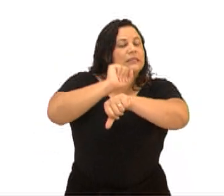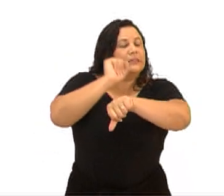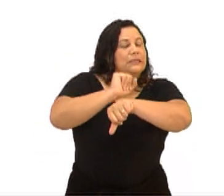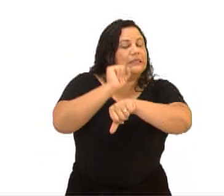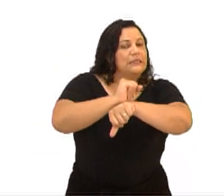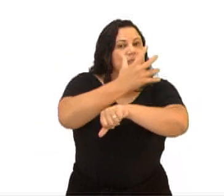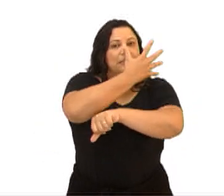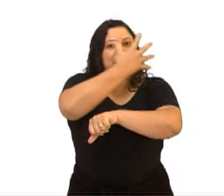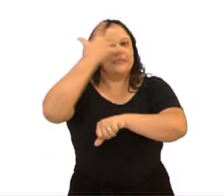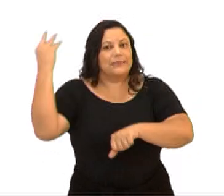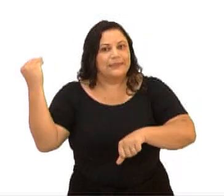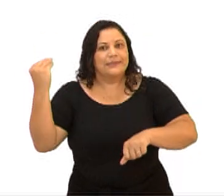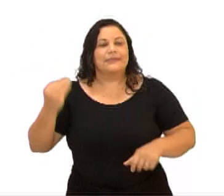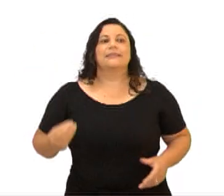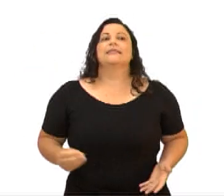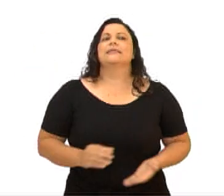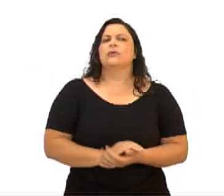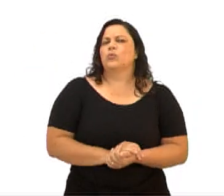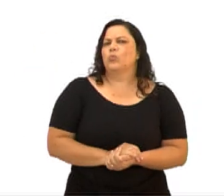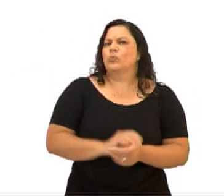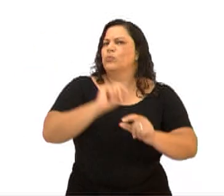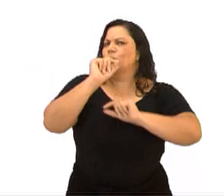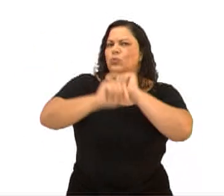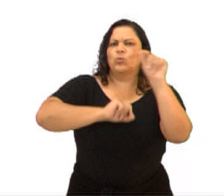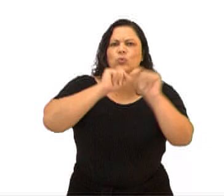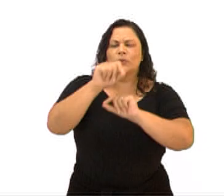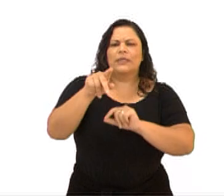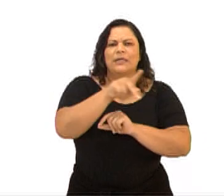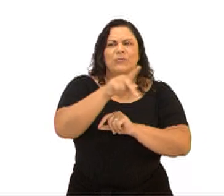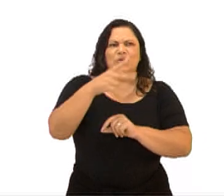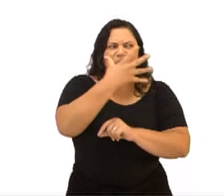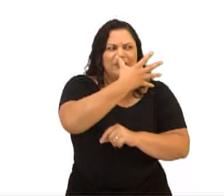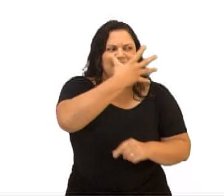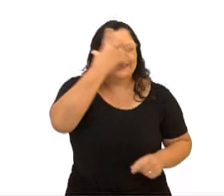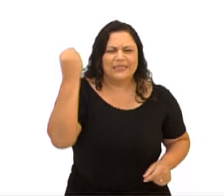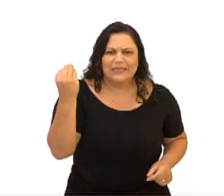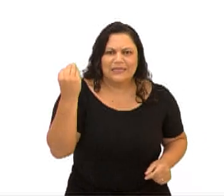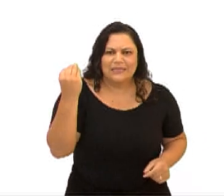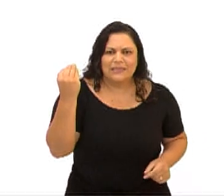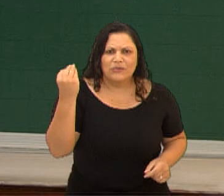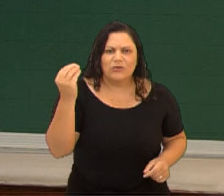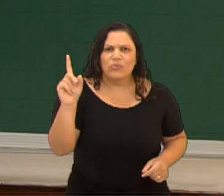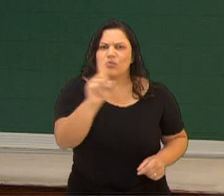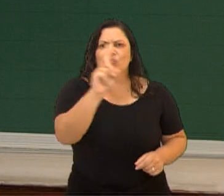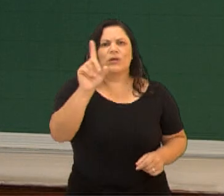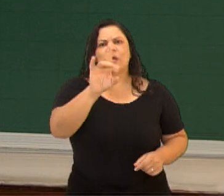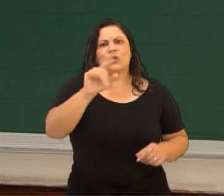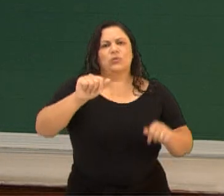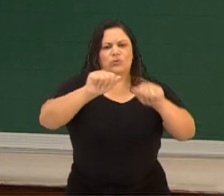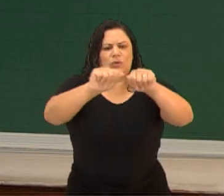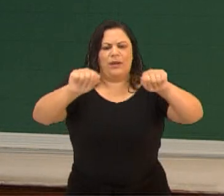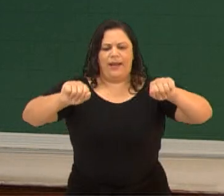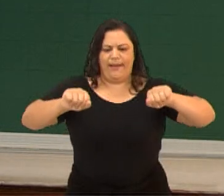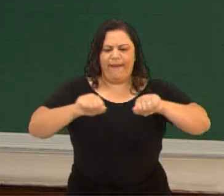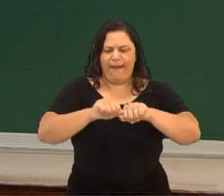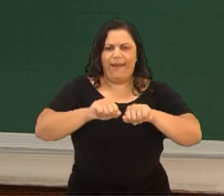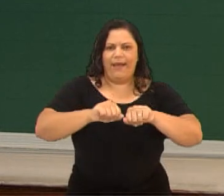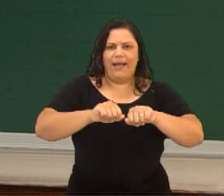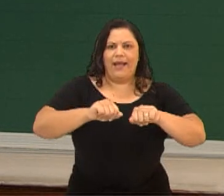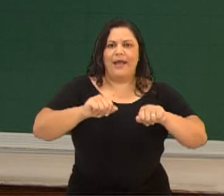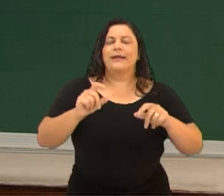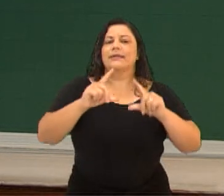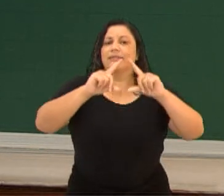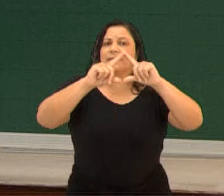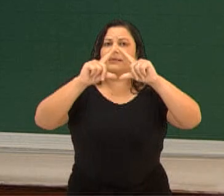um pouquinho. O que a prof esqueceu ali, ó? Que não é só a área do triângulo. Eu quero